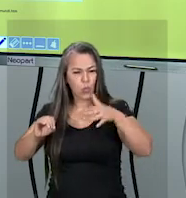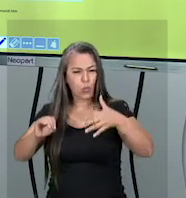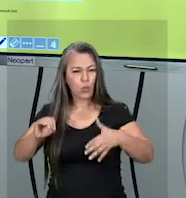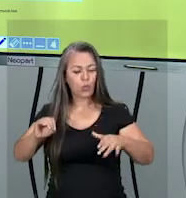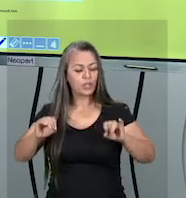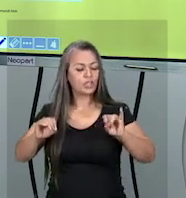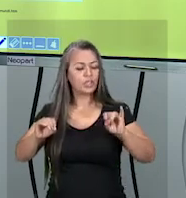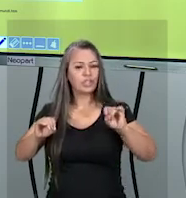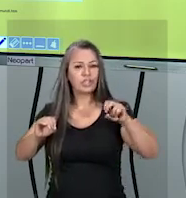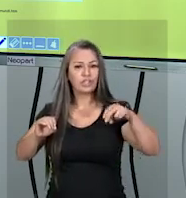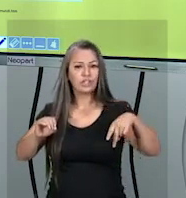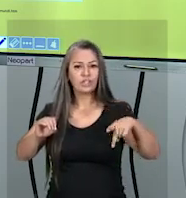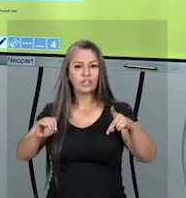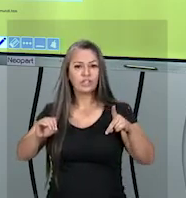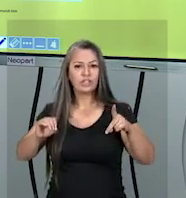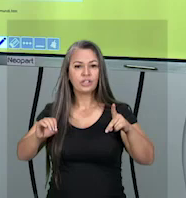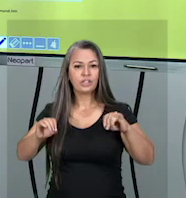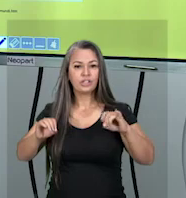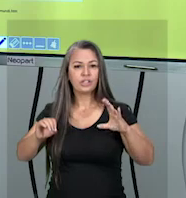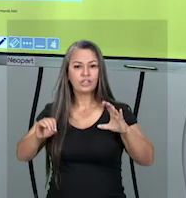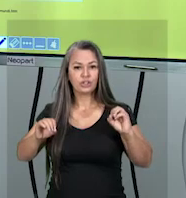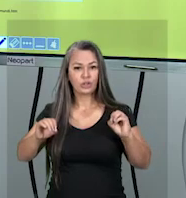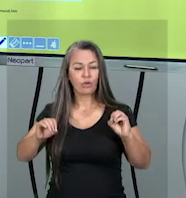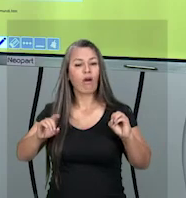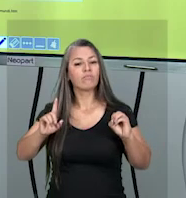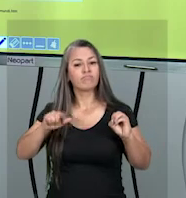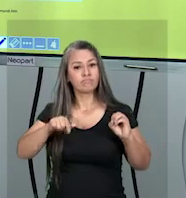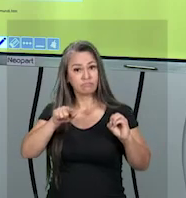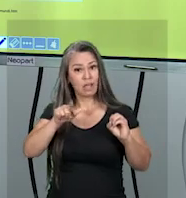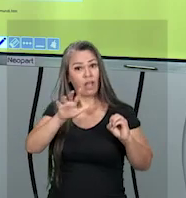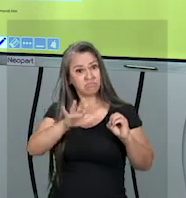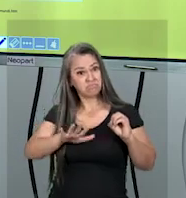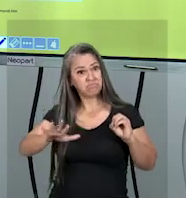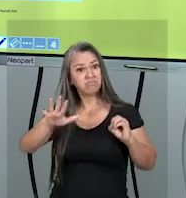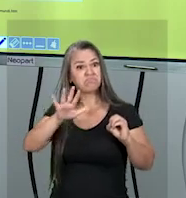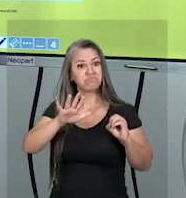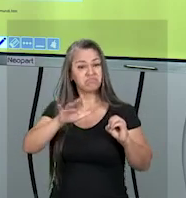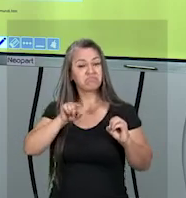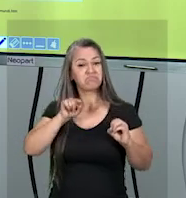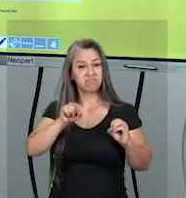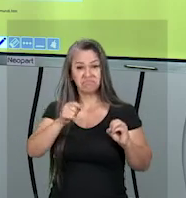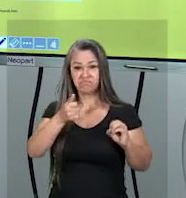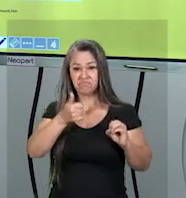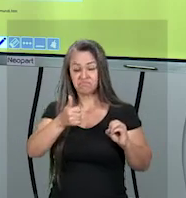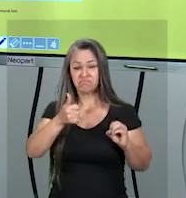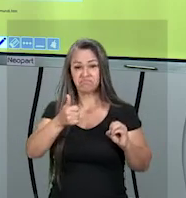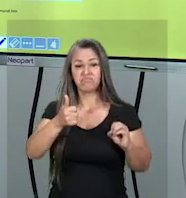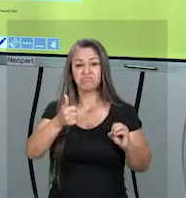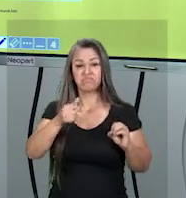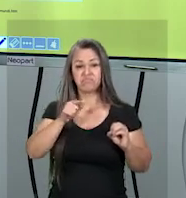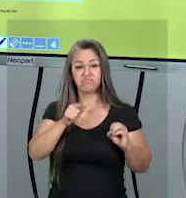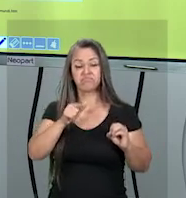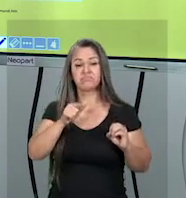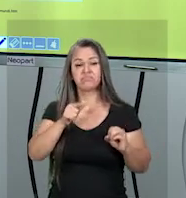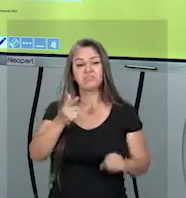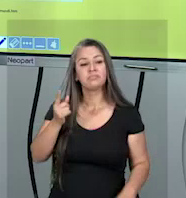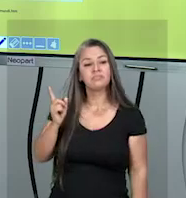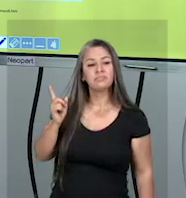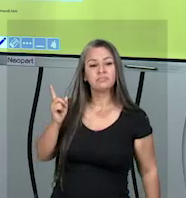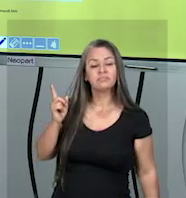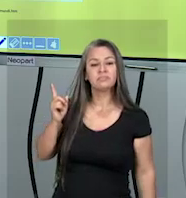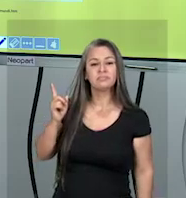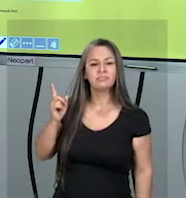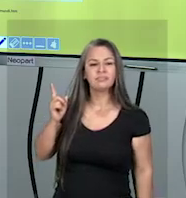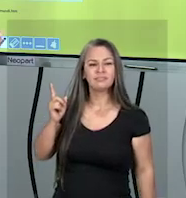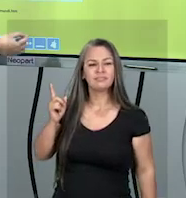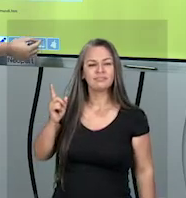continente, tá? E aí, essa localização bem central, né? Um continente bem localizado, bem central na Terra aí, ok? Então, a